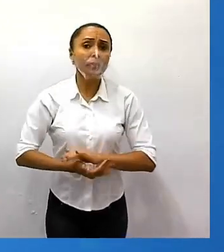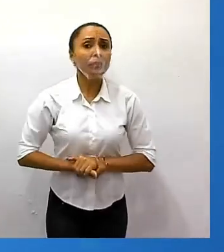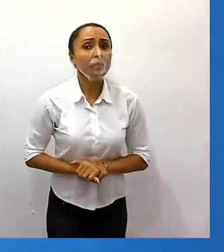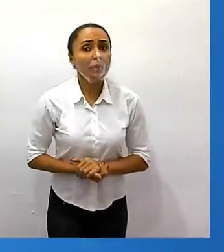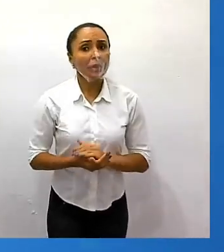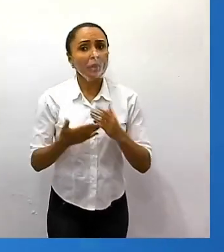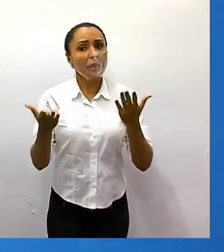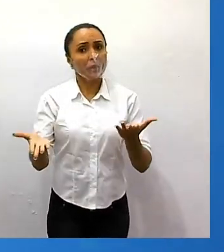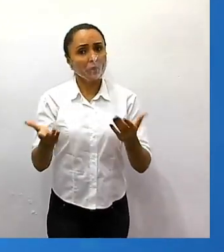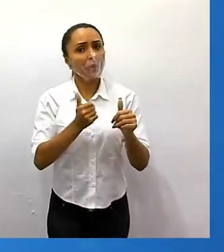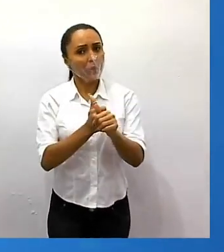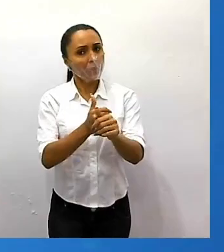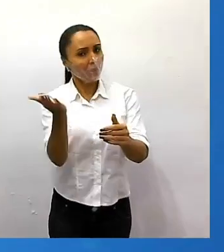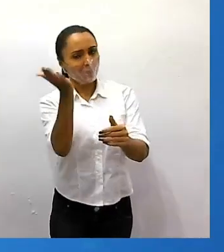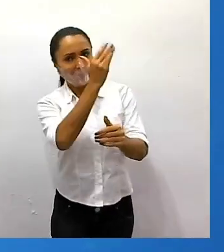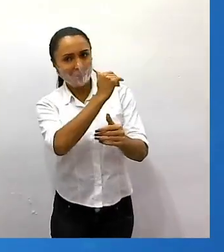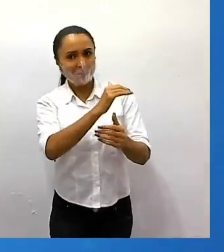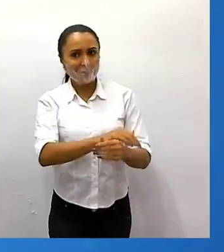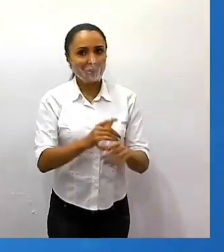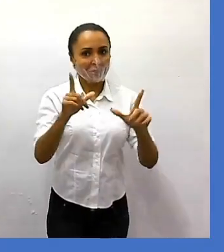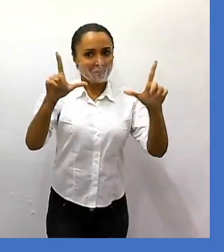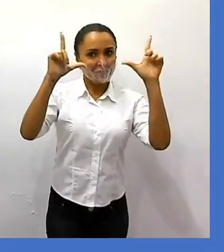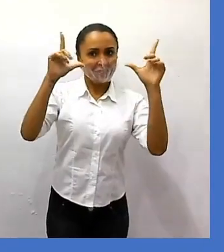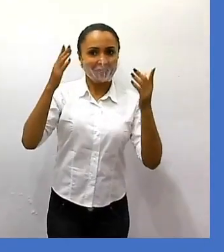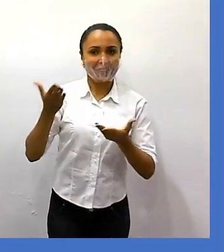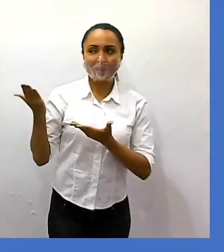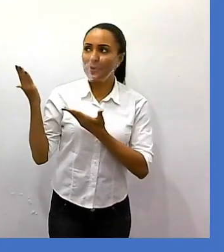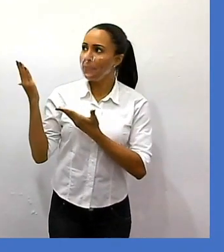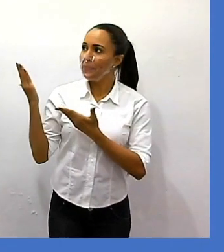vamos acompanhar comigo. Imagem na tela, por favor.